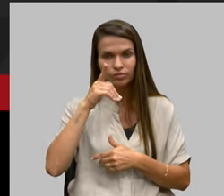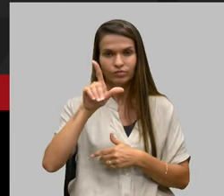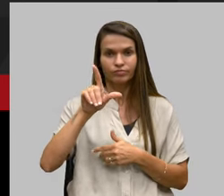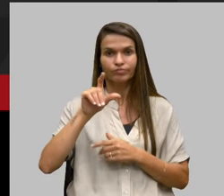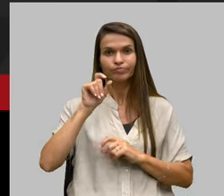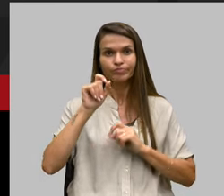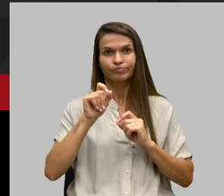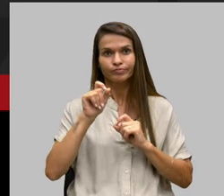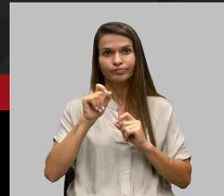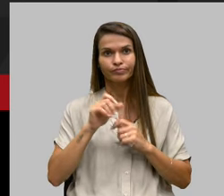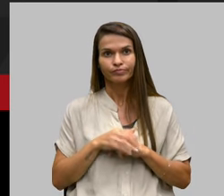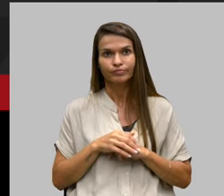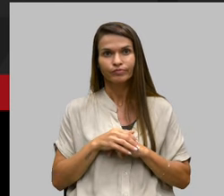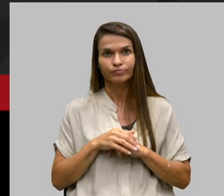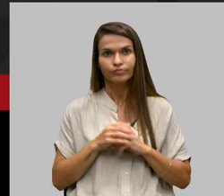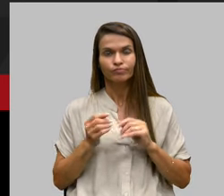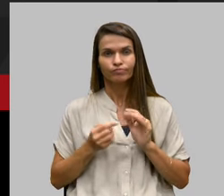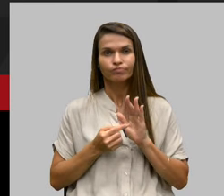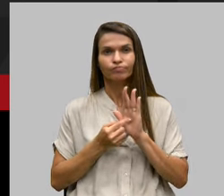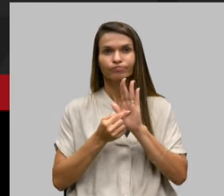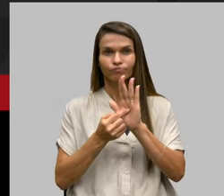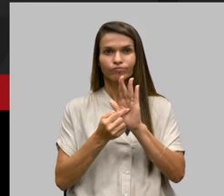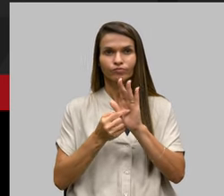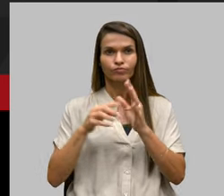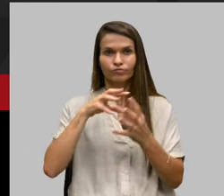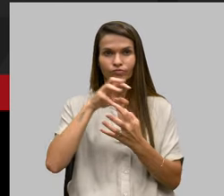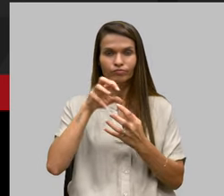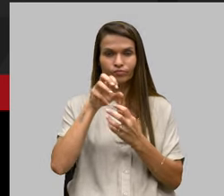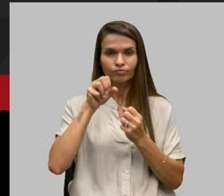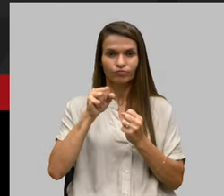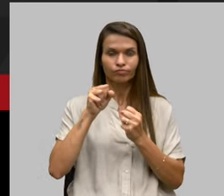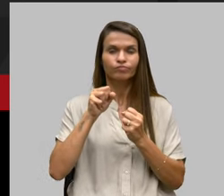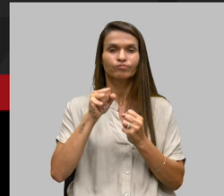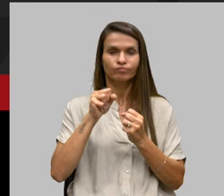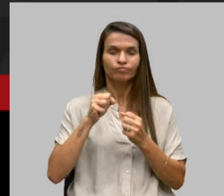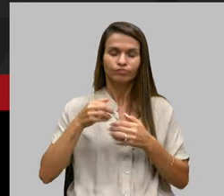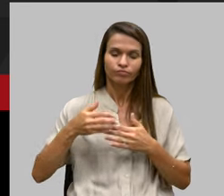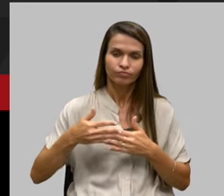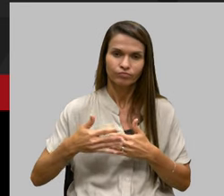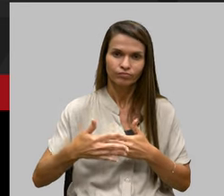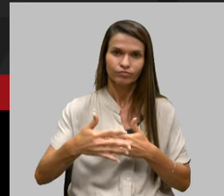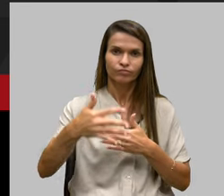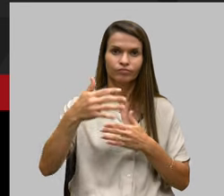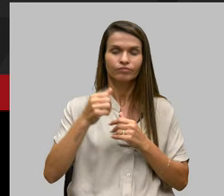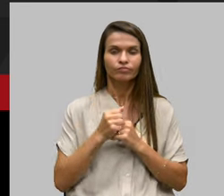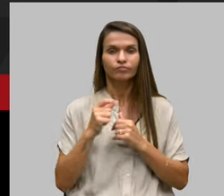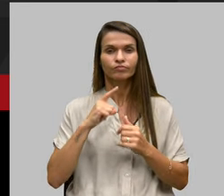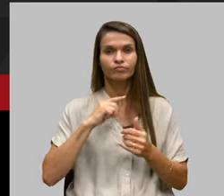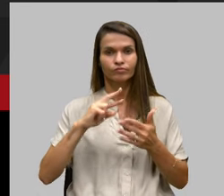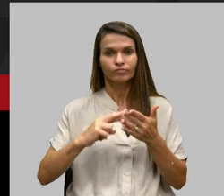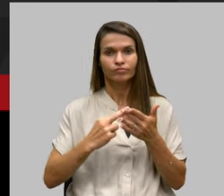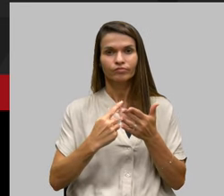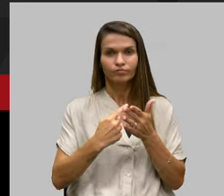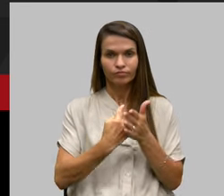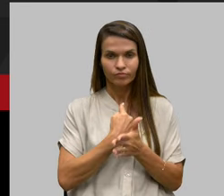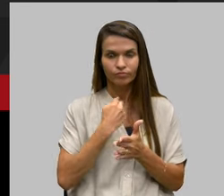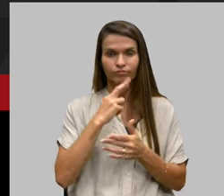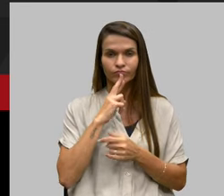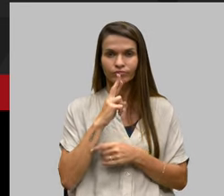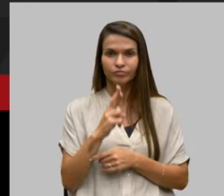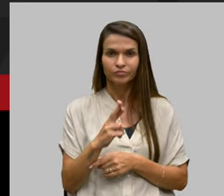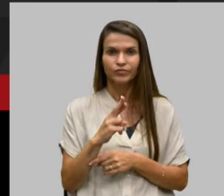eh trazer de fato uma sustentabilidade em longo prazo naturalmente eu já trouxe aqui a pergunta e a resposta né se isso serve para todos os